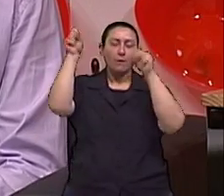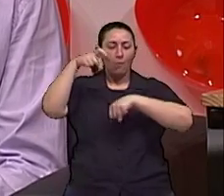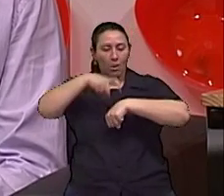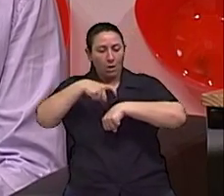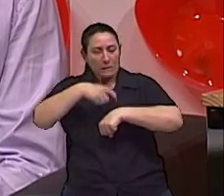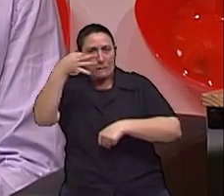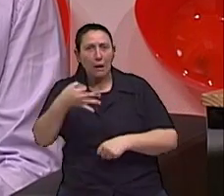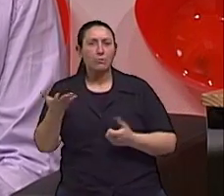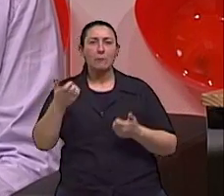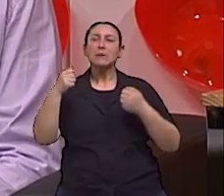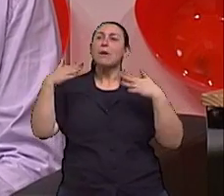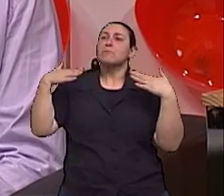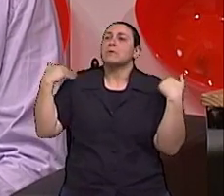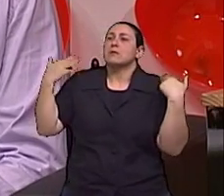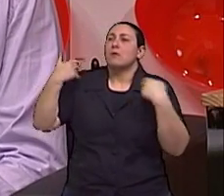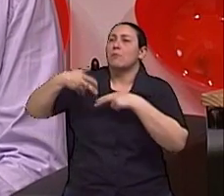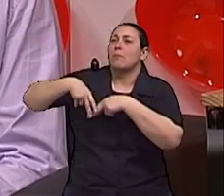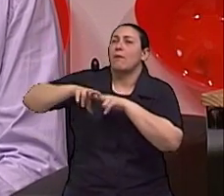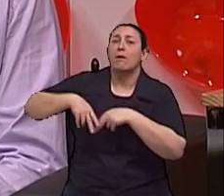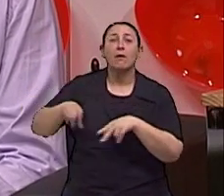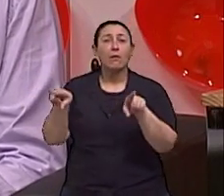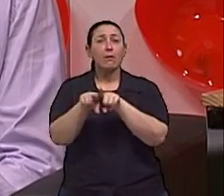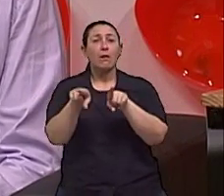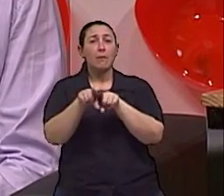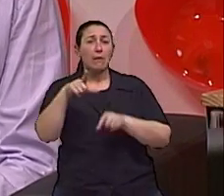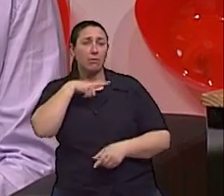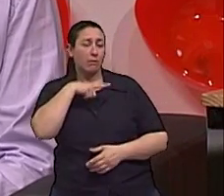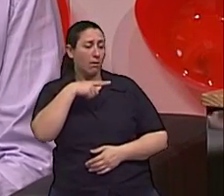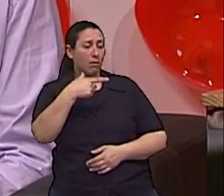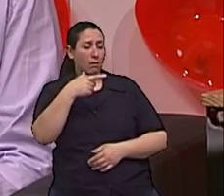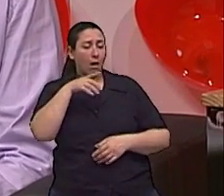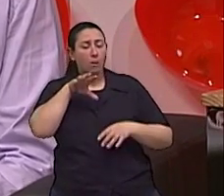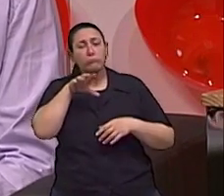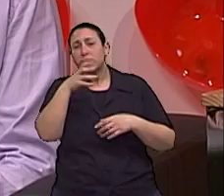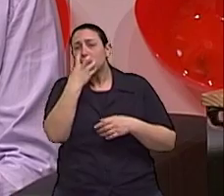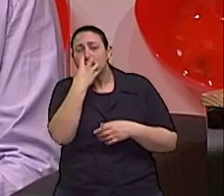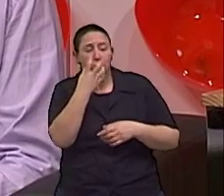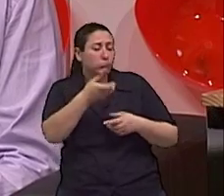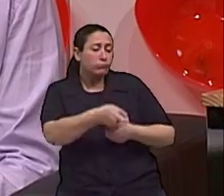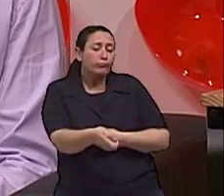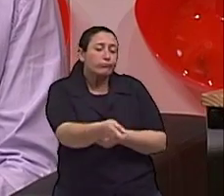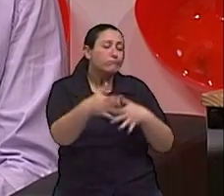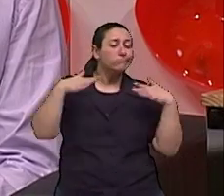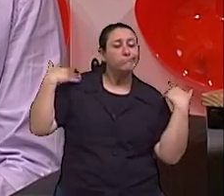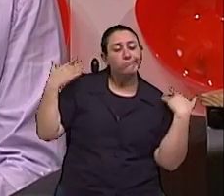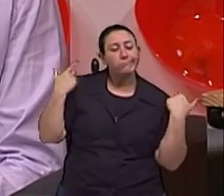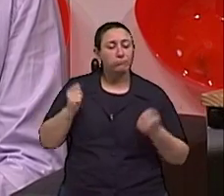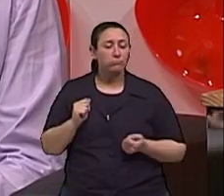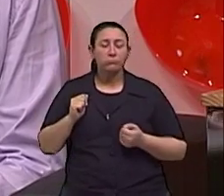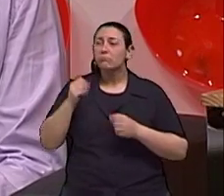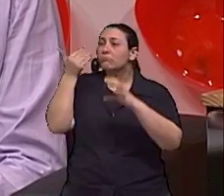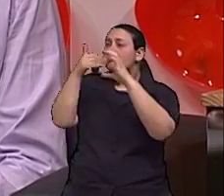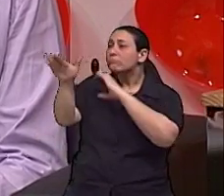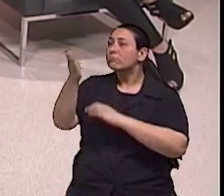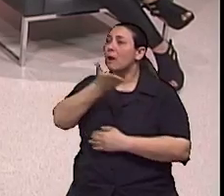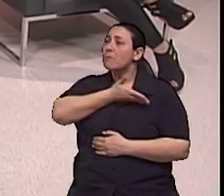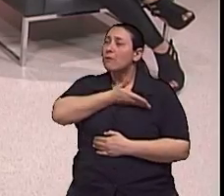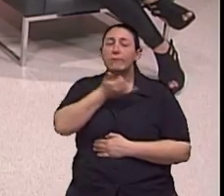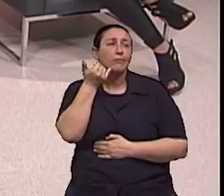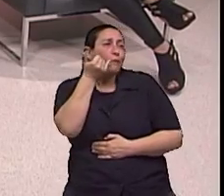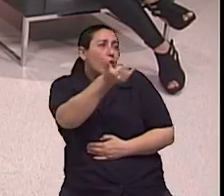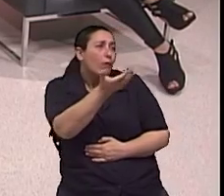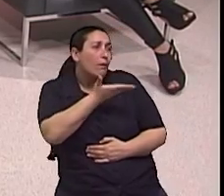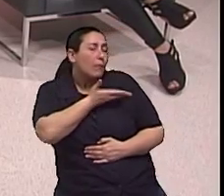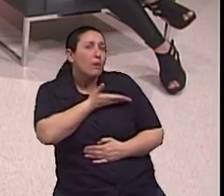de estimação, procurar pessoas para conversar, dar um telefonema para um amigo, mandar um e-mail. Né, ir para um lugar